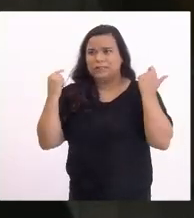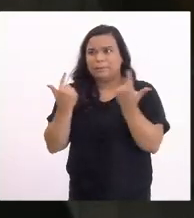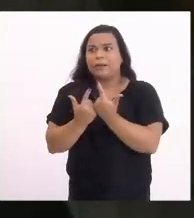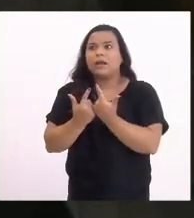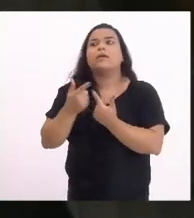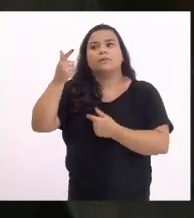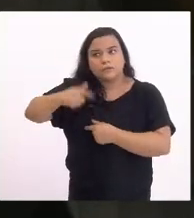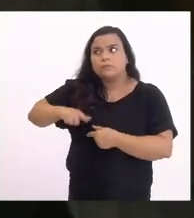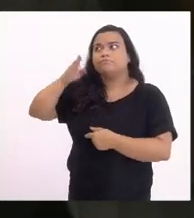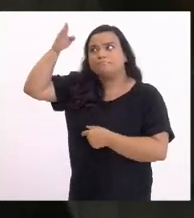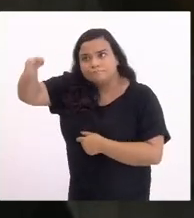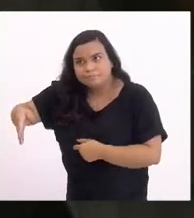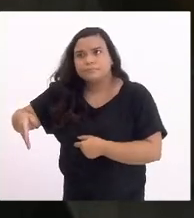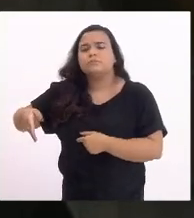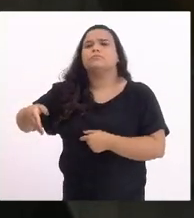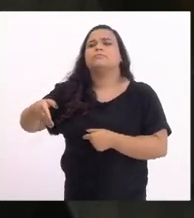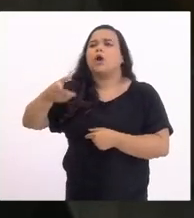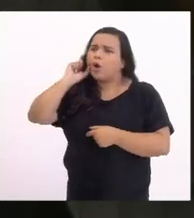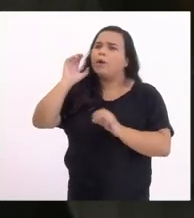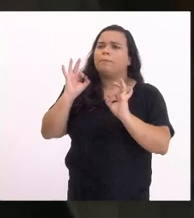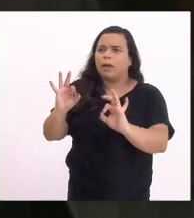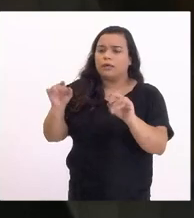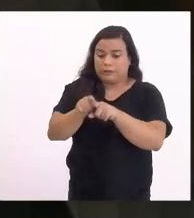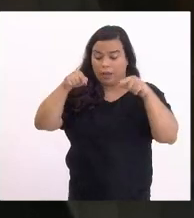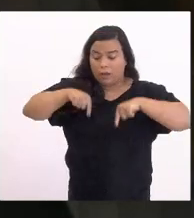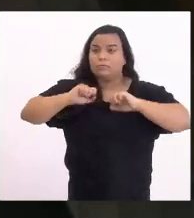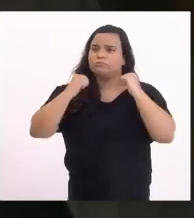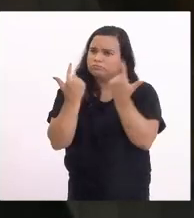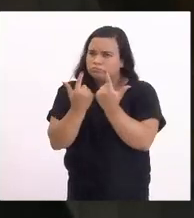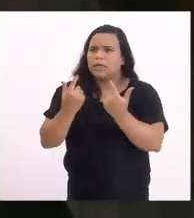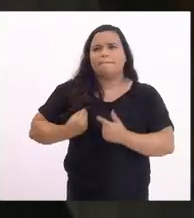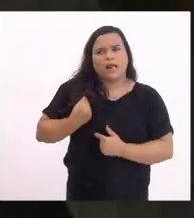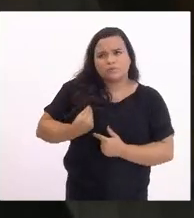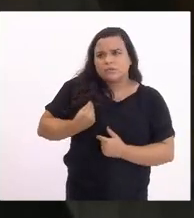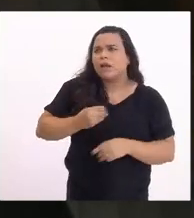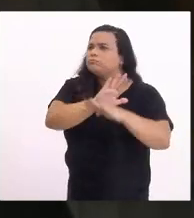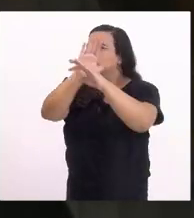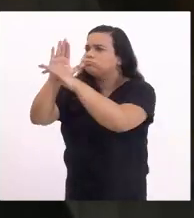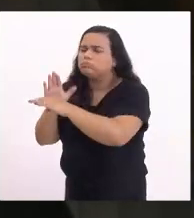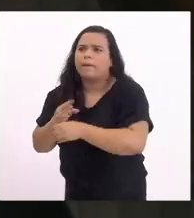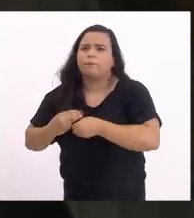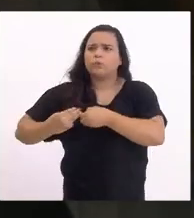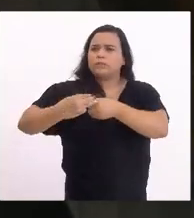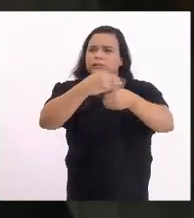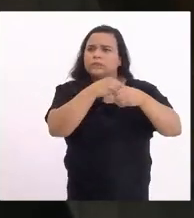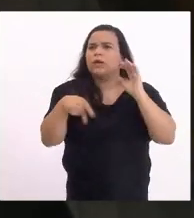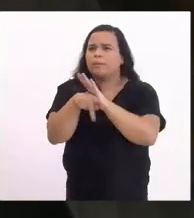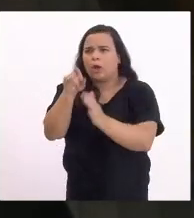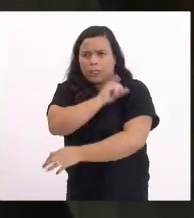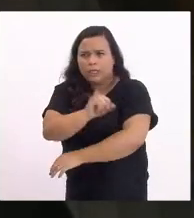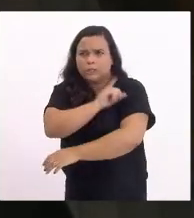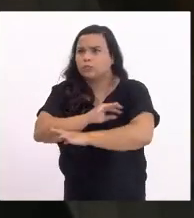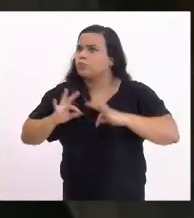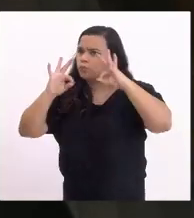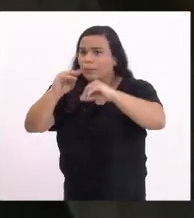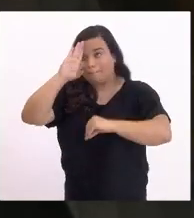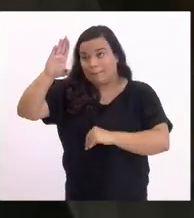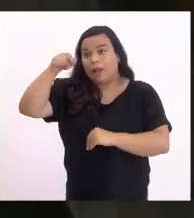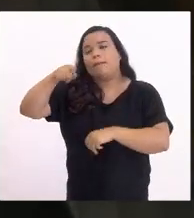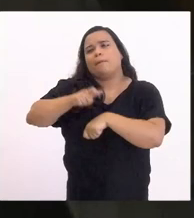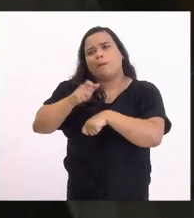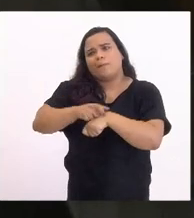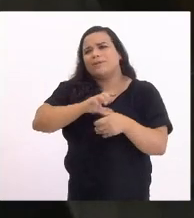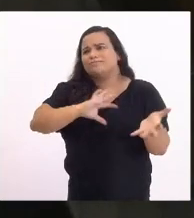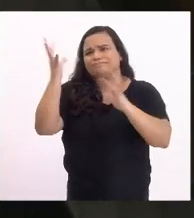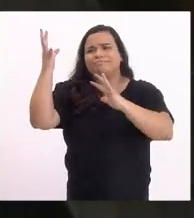mais uma vez, né, se manifestando solidária e presente na vida dos municípios fluminenses, sobretudo nesses momentos de tragédia.